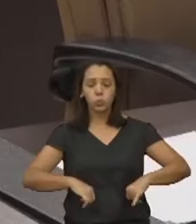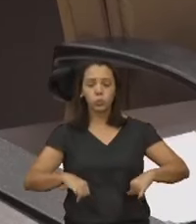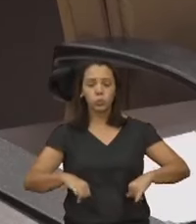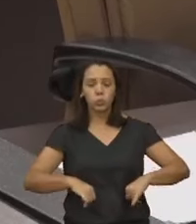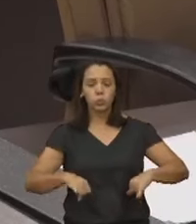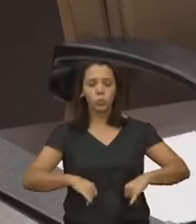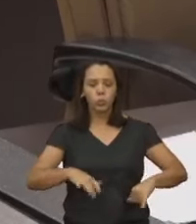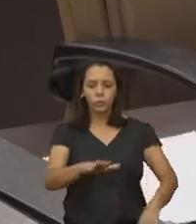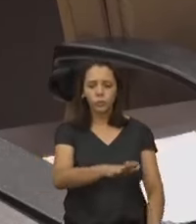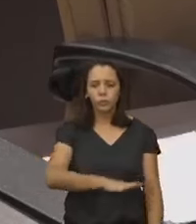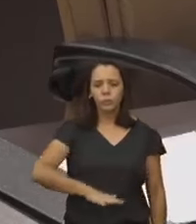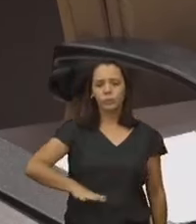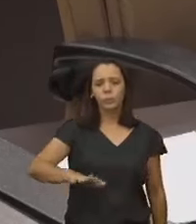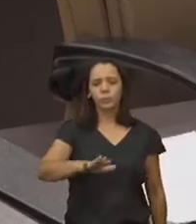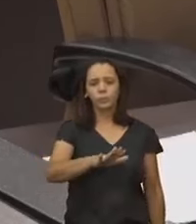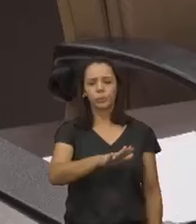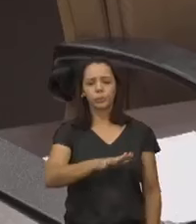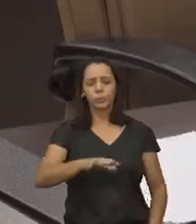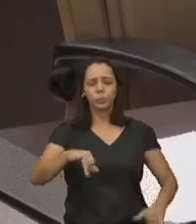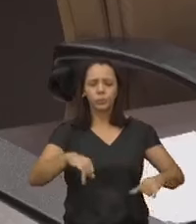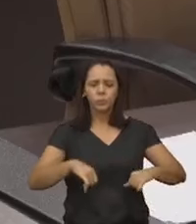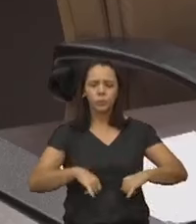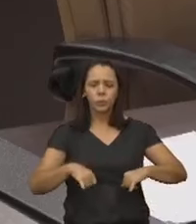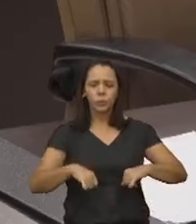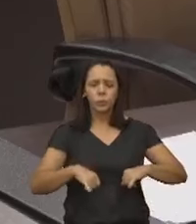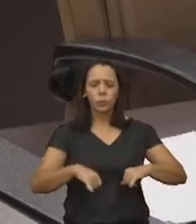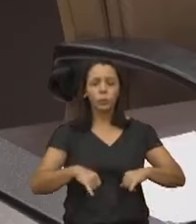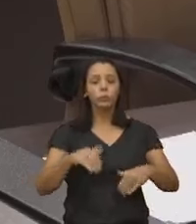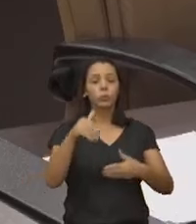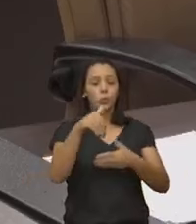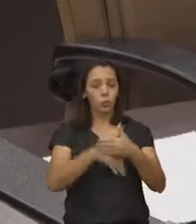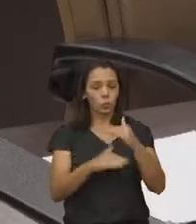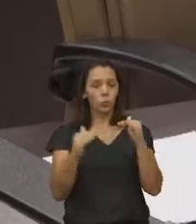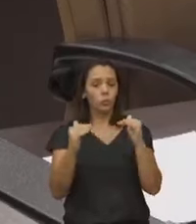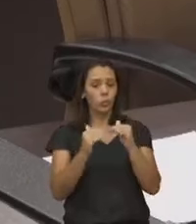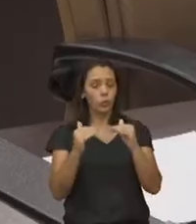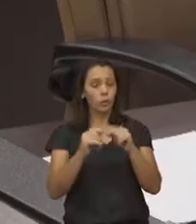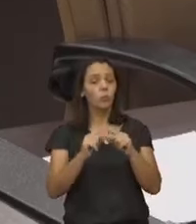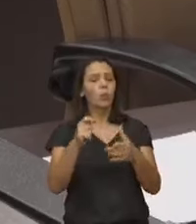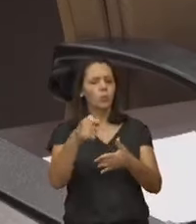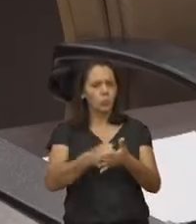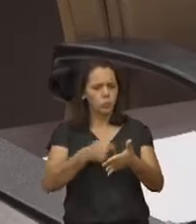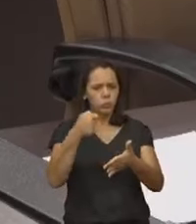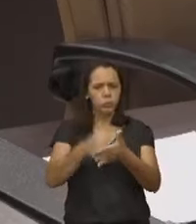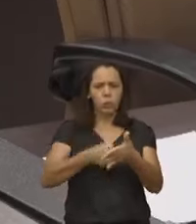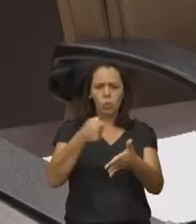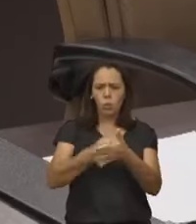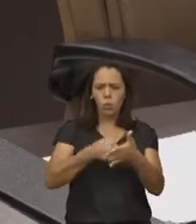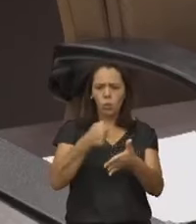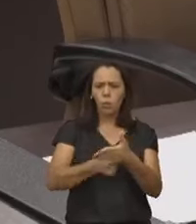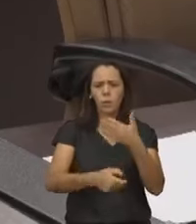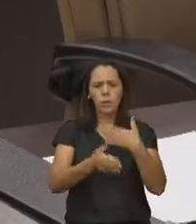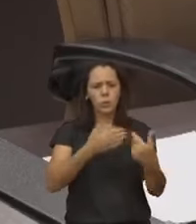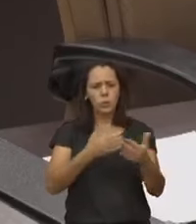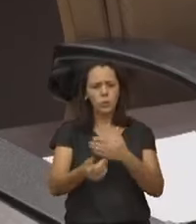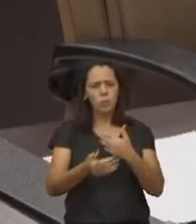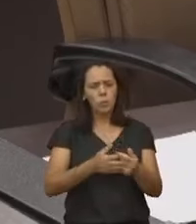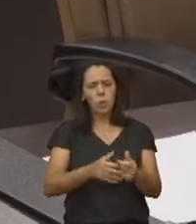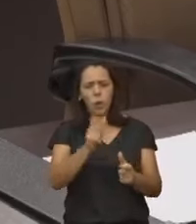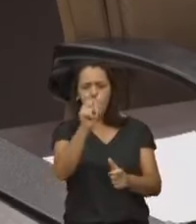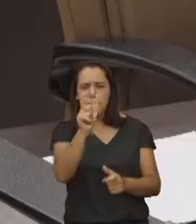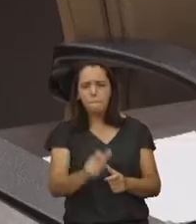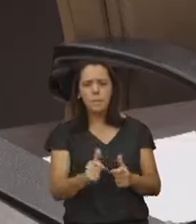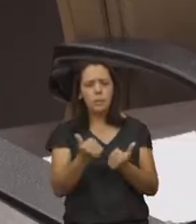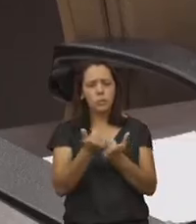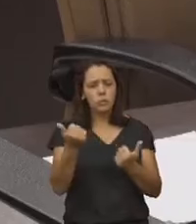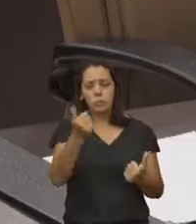Irajá, enfim, de toda aquela região. E esse vereador vai votar favorável, mas vou cobrar. Quem quer que seja o subprefeito daquela região, vou estar cobrando